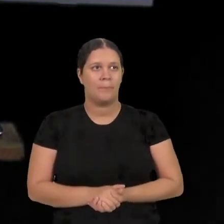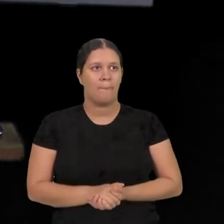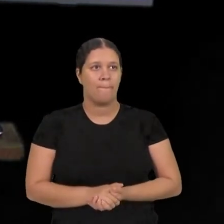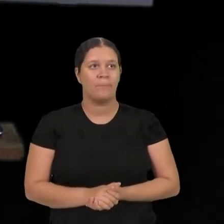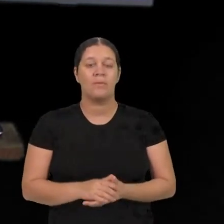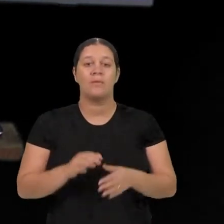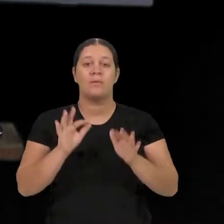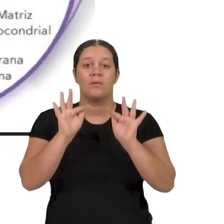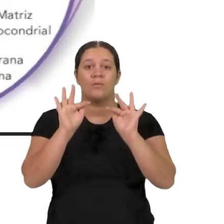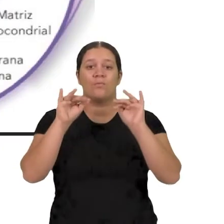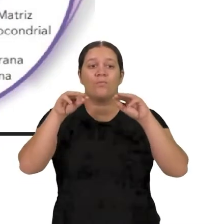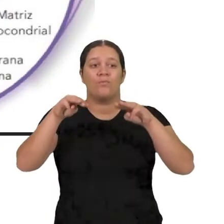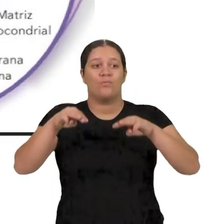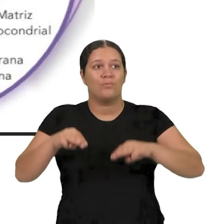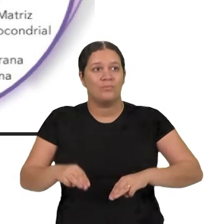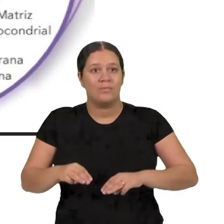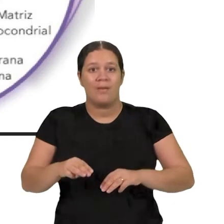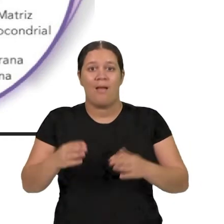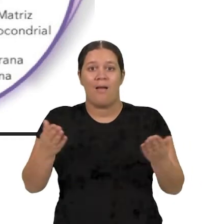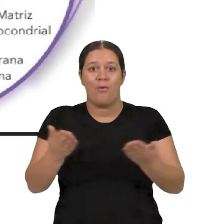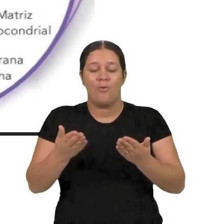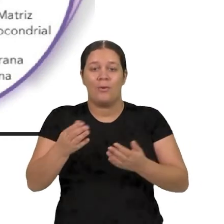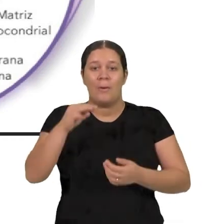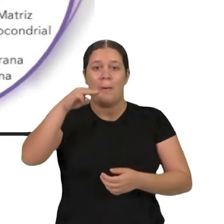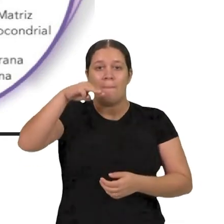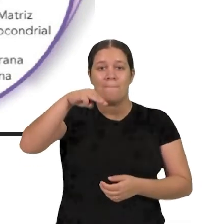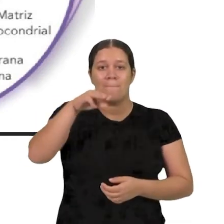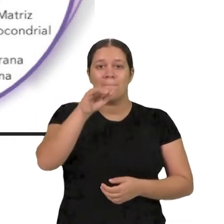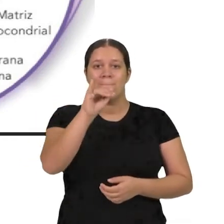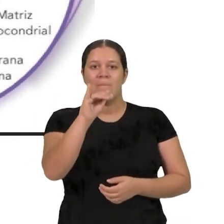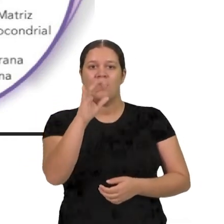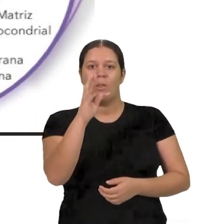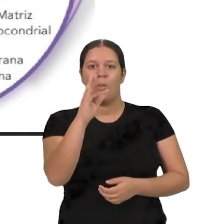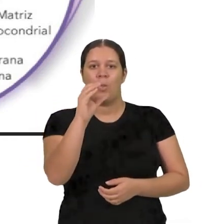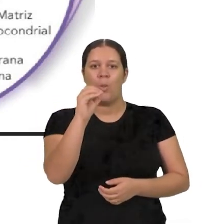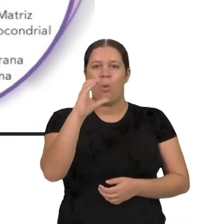E aí você tem finalmente, cara, as mitocôndrias. As mitocôndrias são